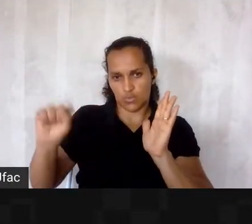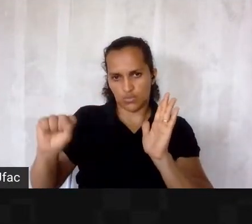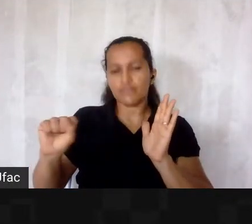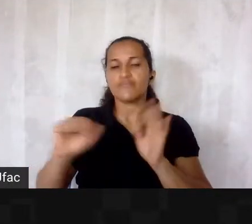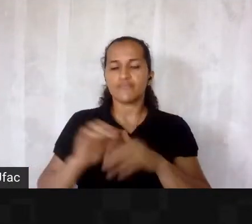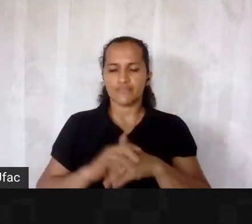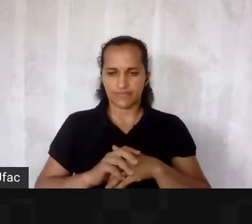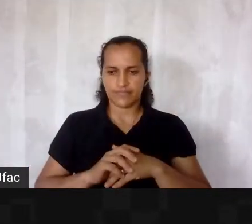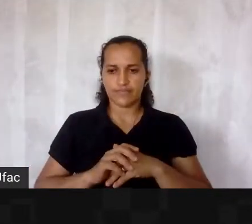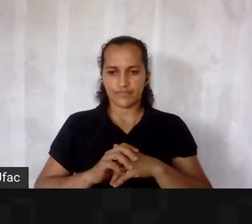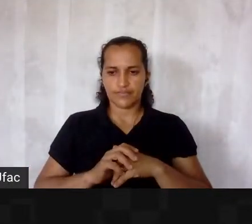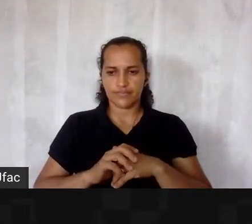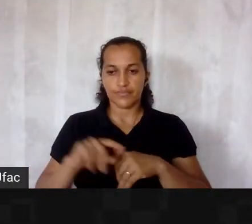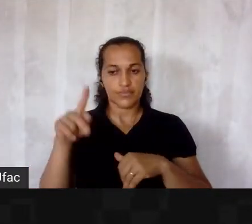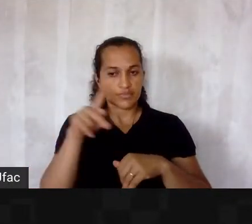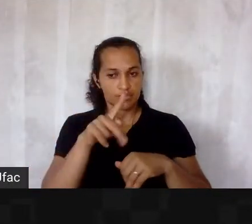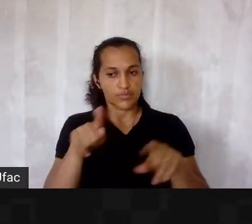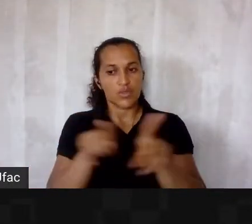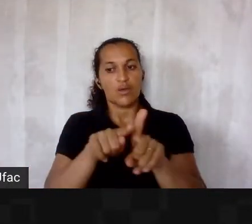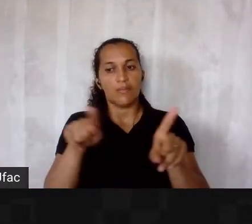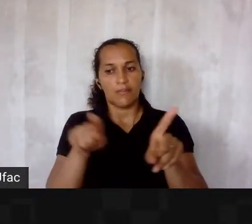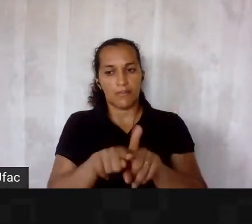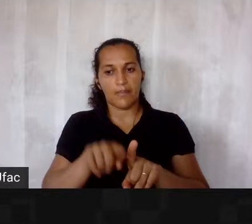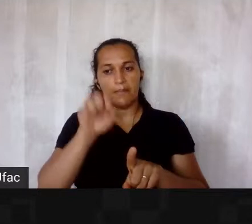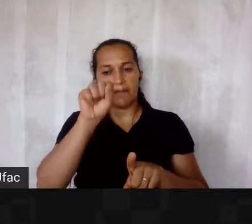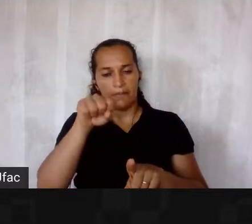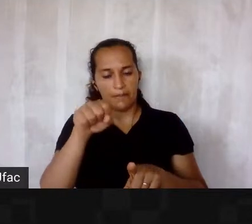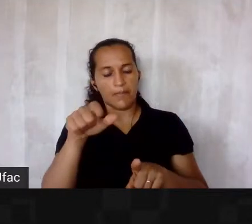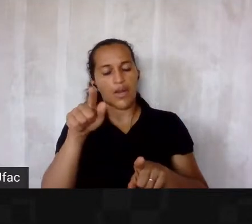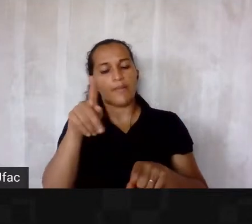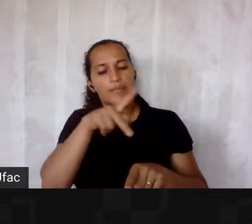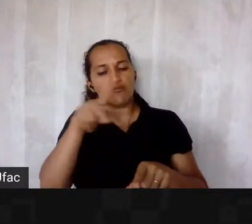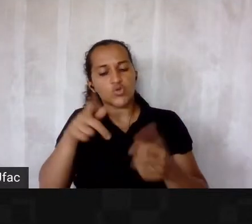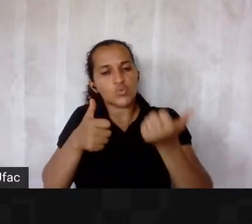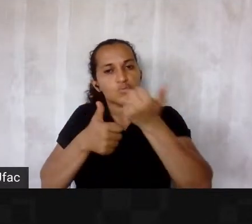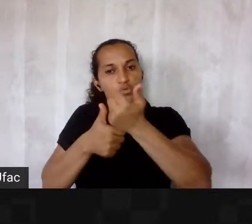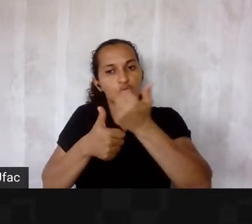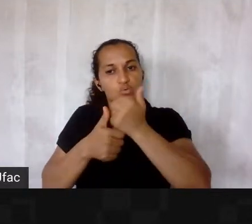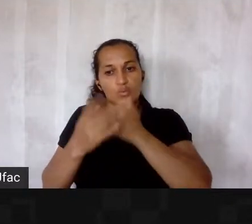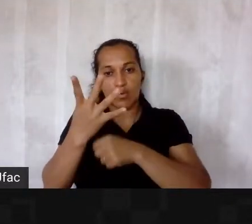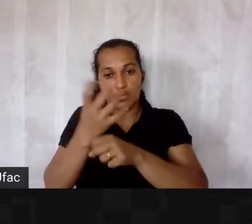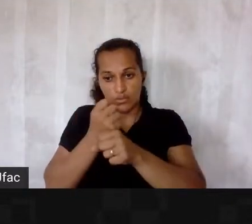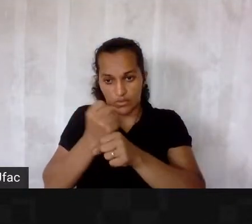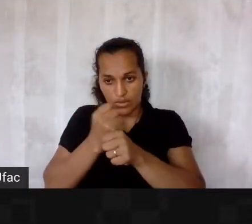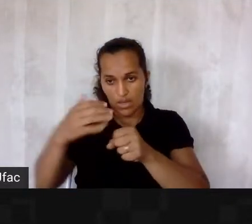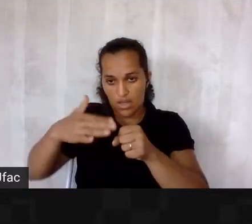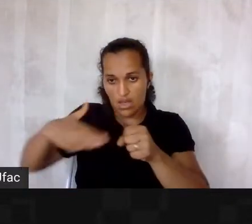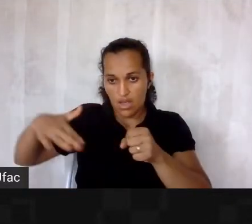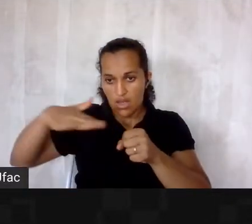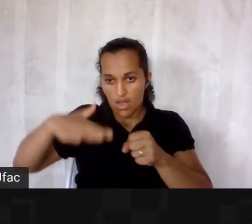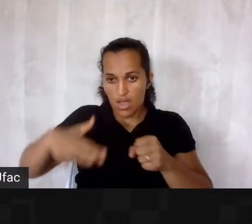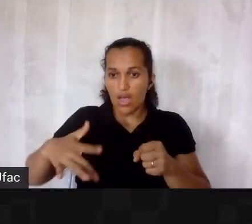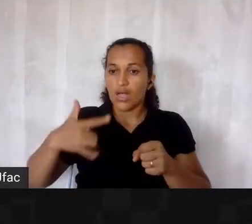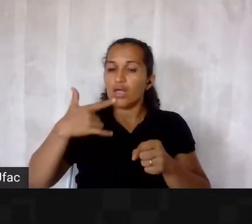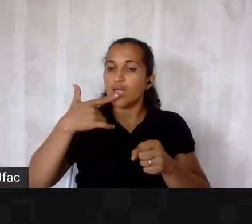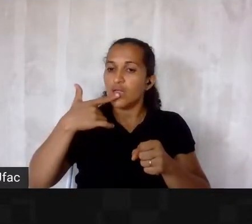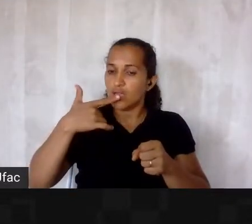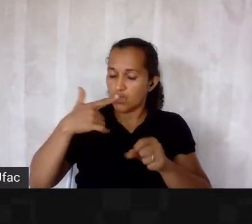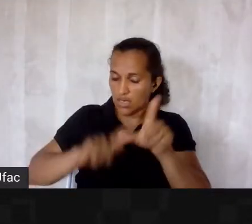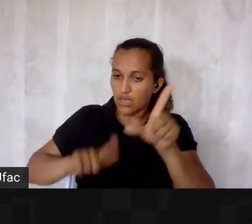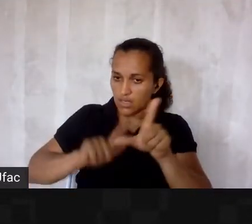Ela foi substituta também por quatro anos na área de letras, e ela, em 2011,